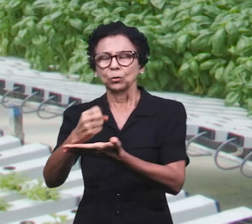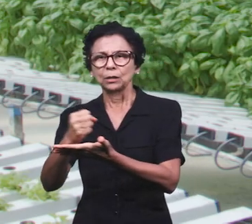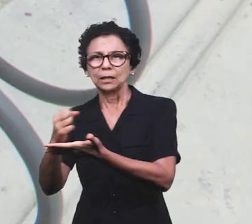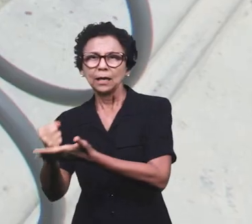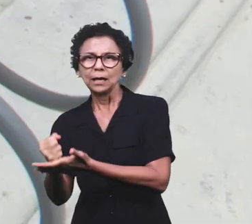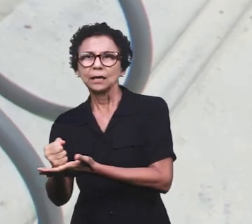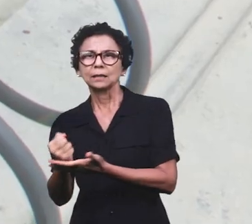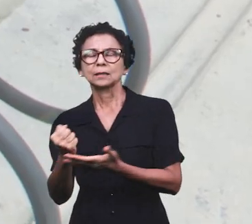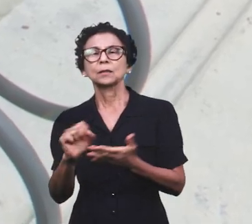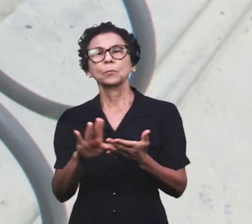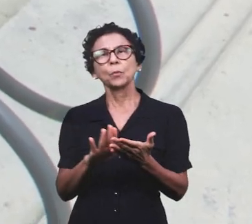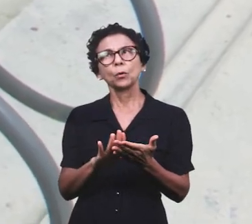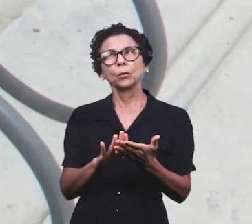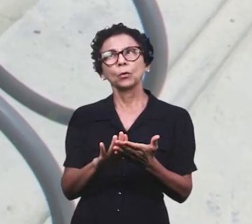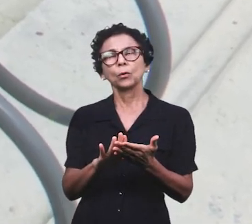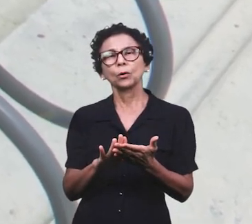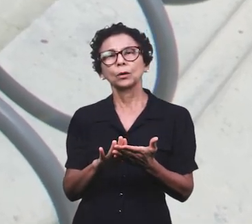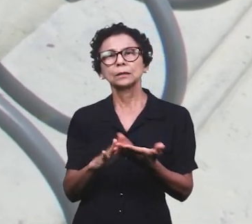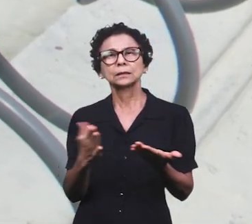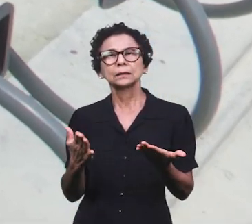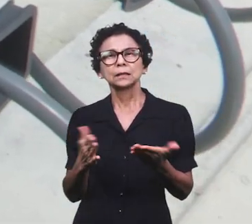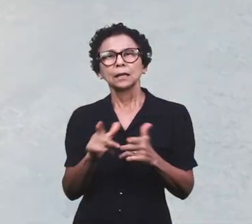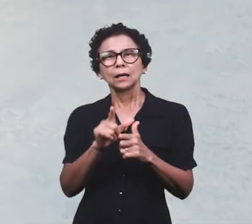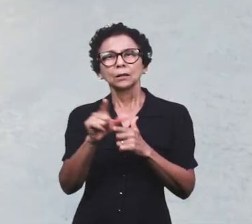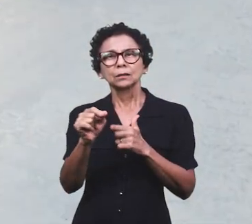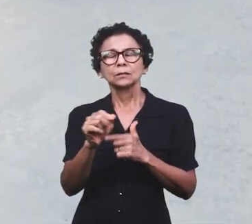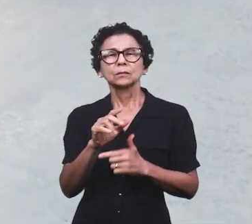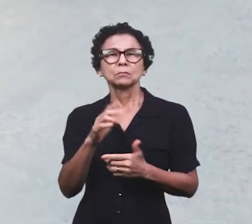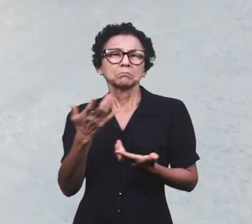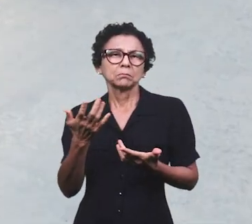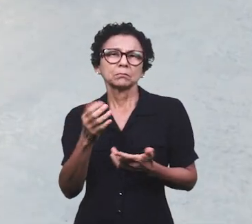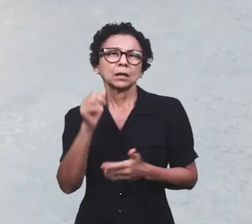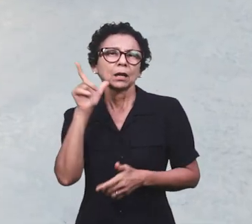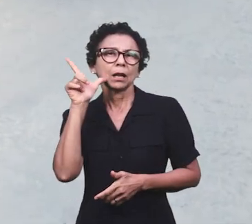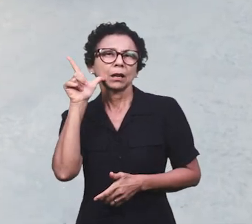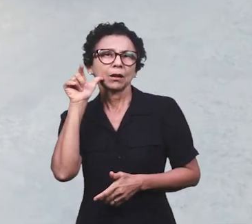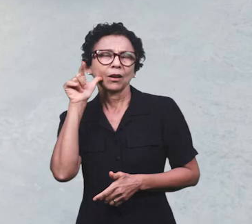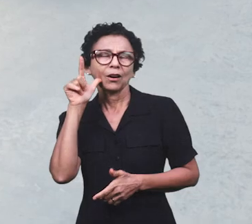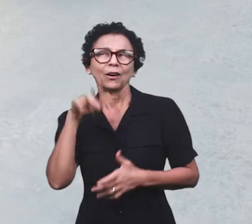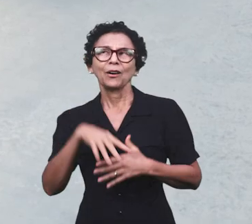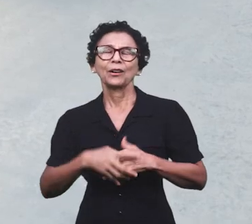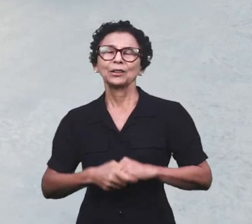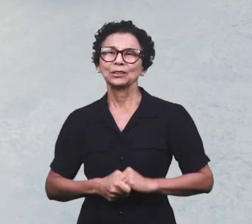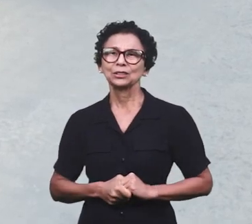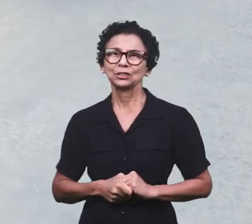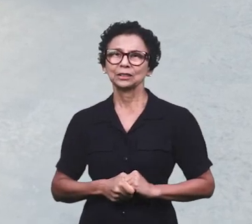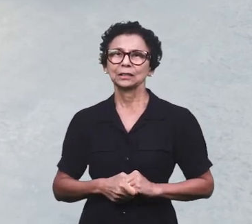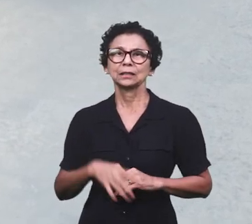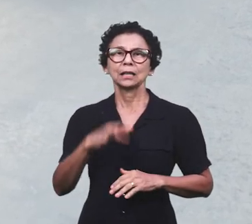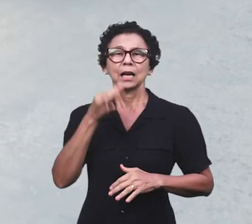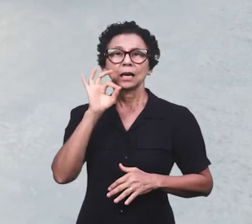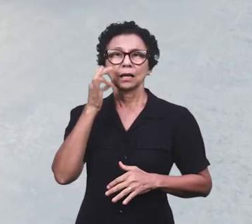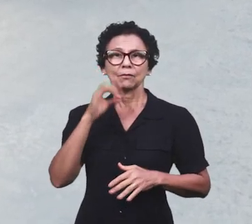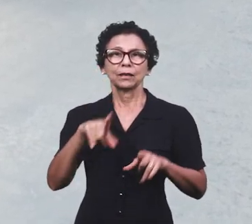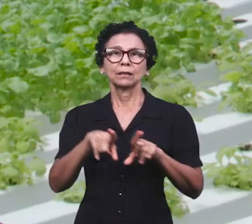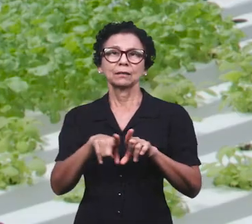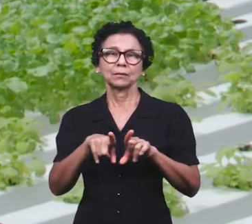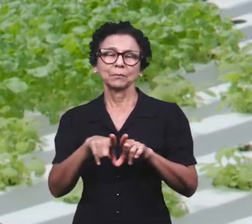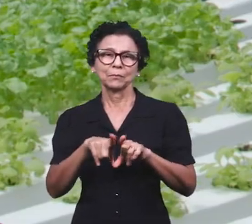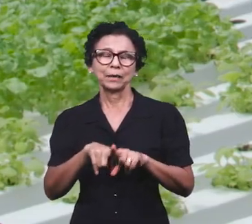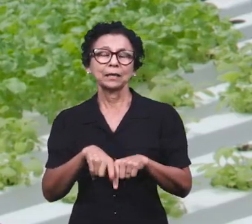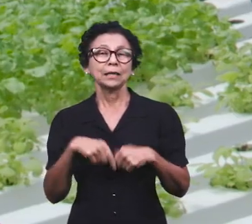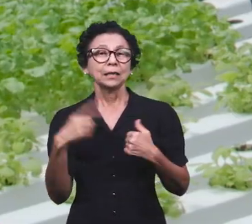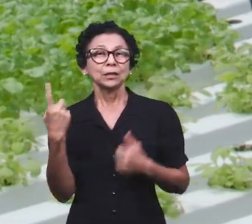Bistrô. A principal característica da agricultura urbana, que a distingue decisivamente da agricultura rural, é a